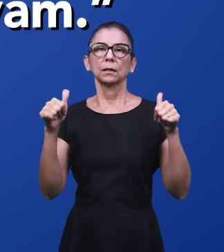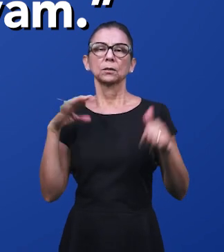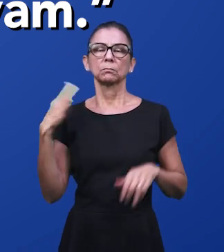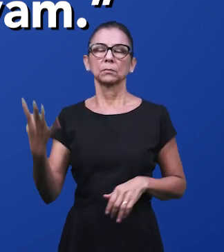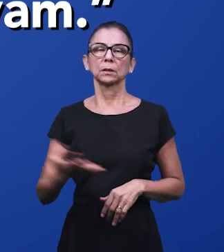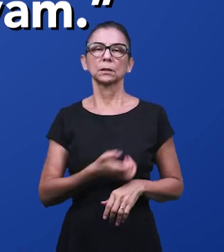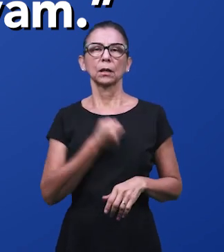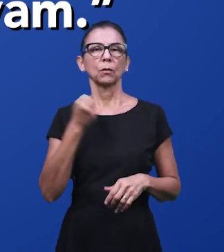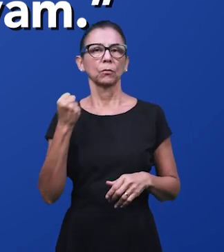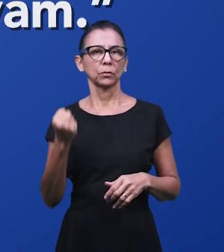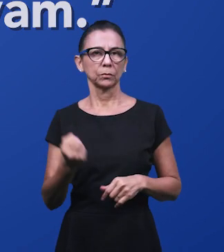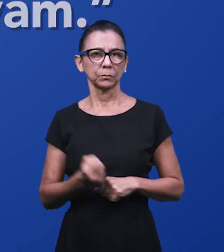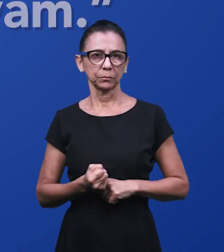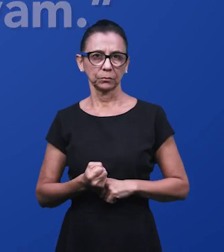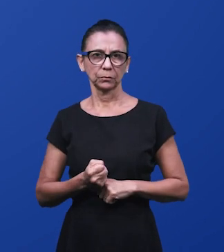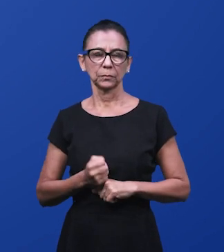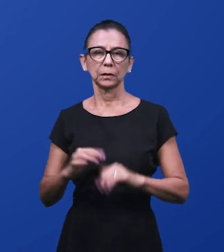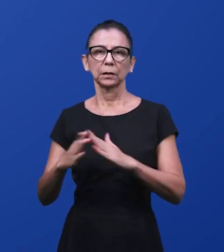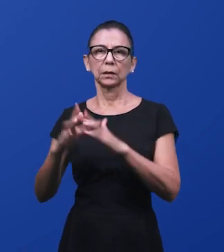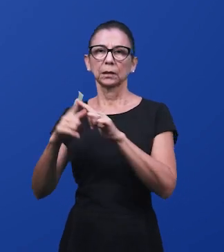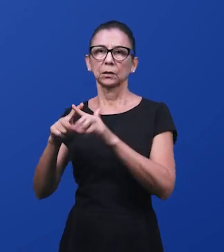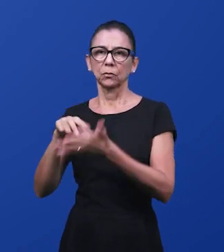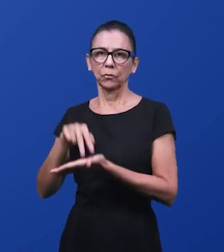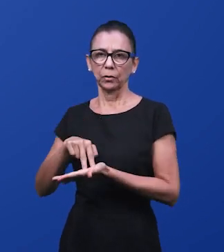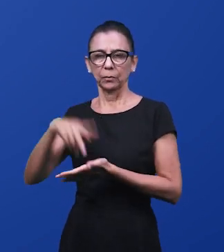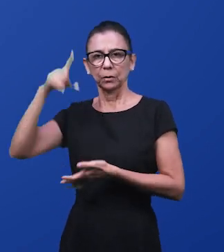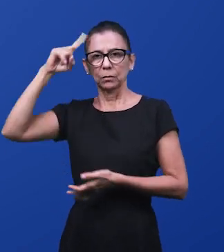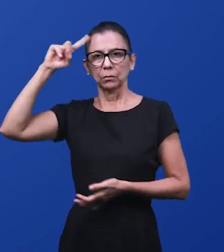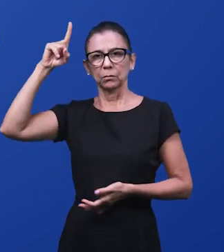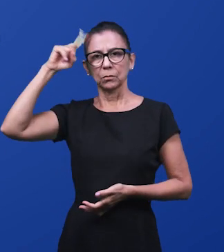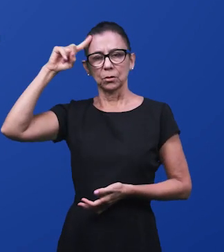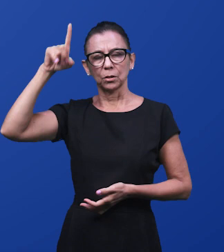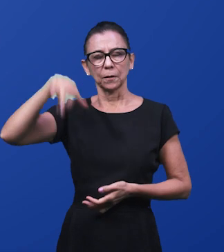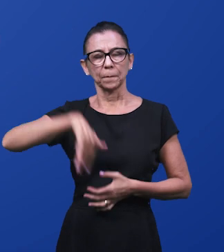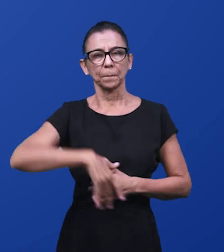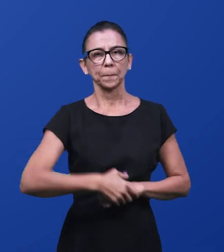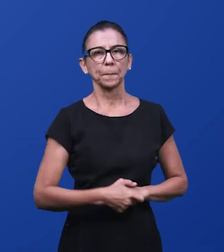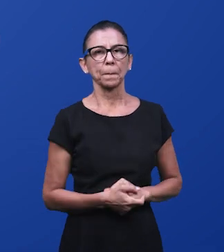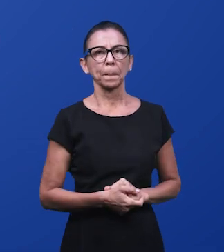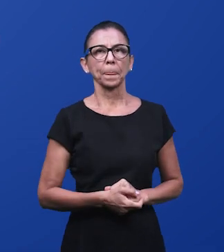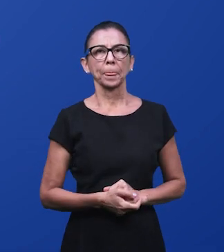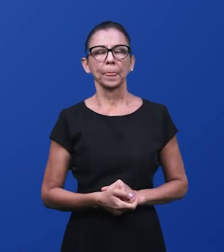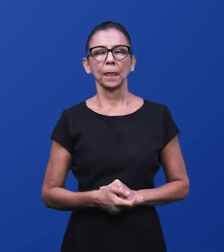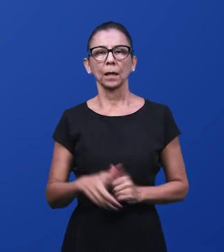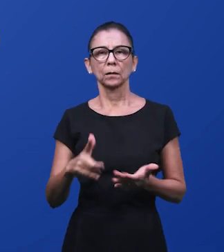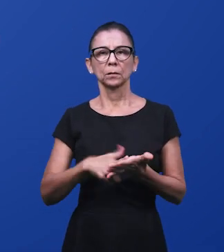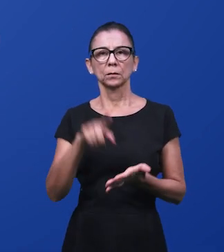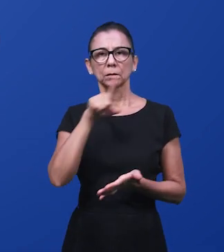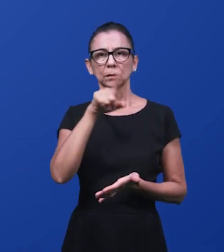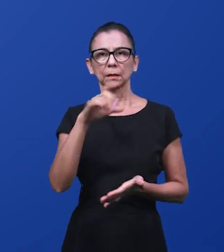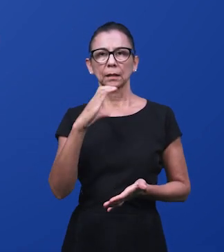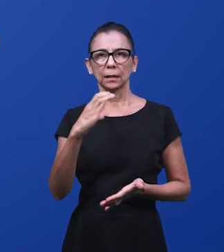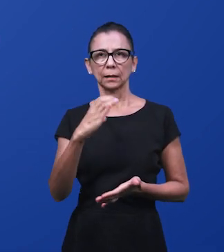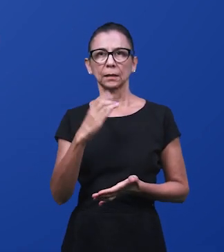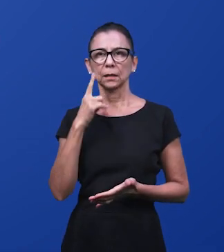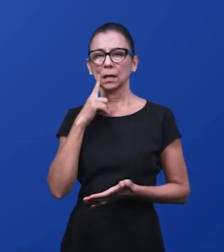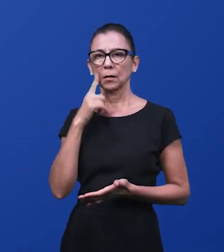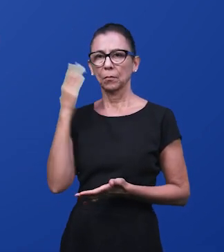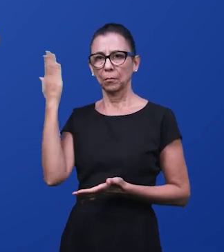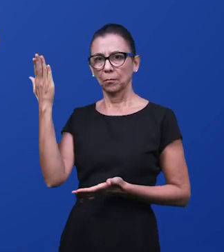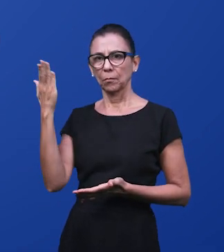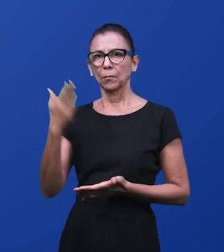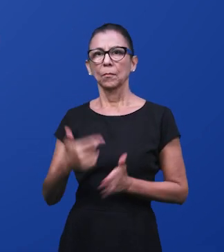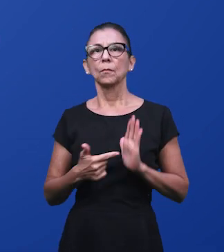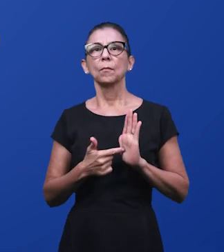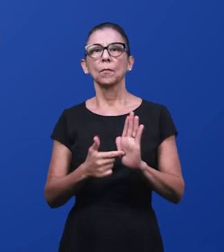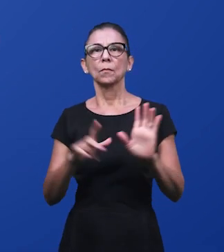do Senhor. Isso nos confirma lá em Zacarias 4:6, que nos mostra justamente que a ação do Espírito Santo não é nem